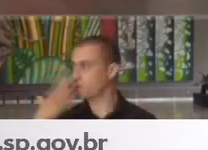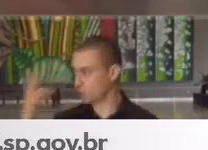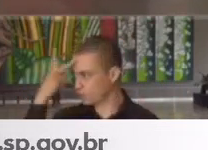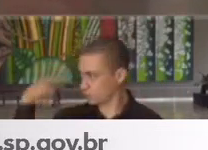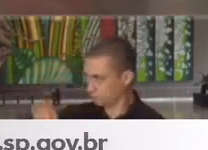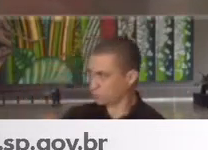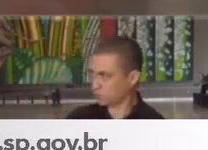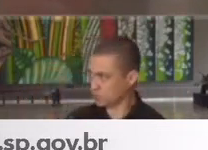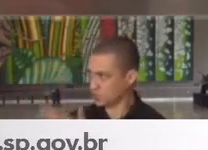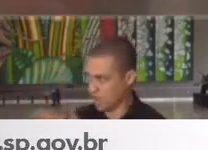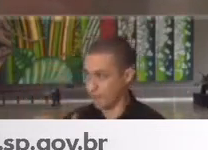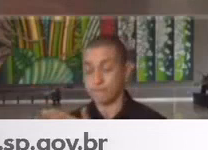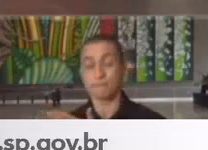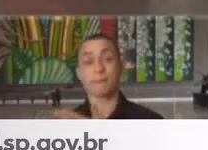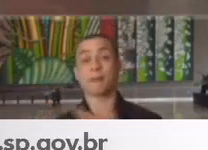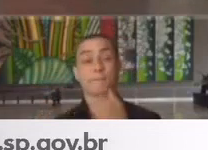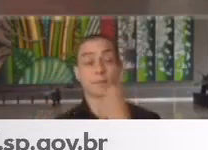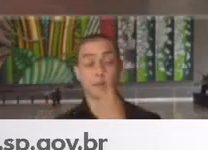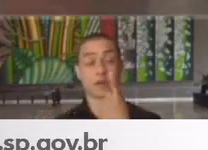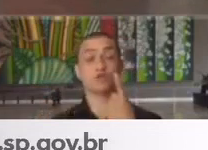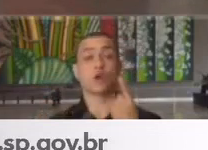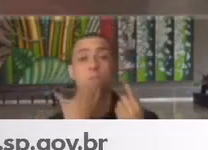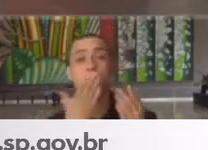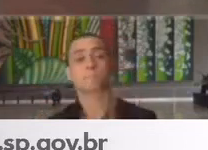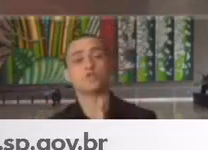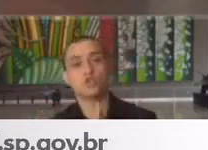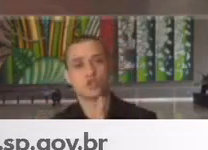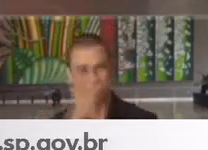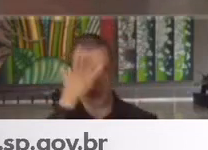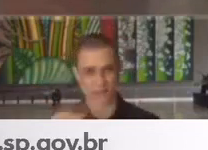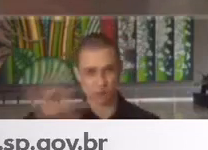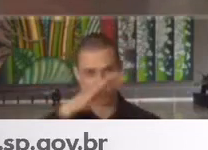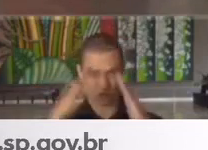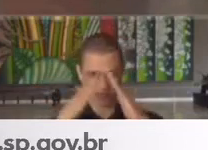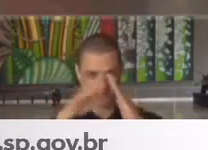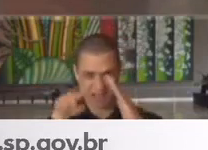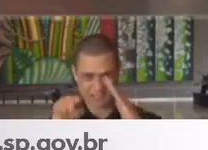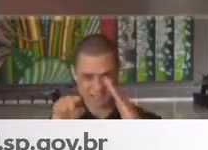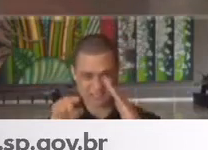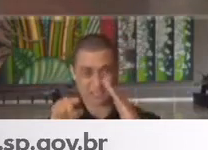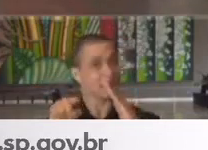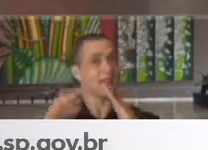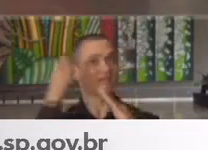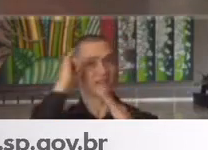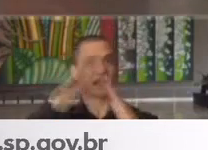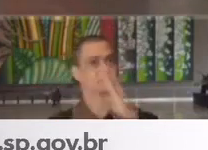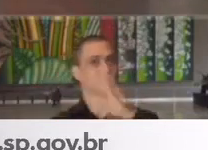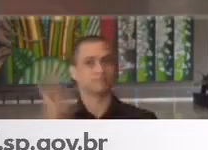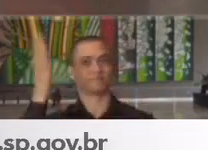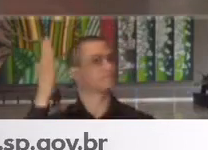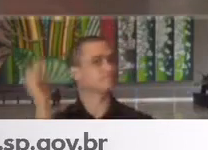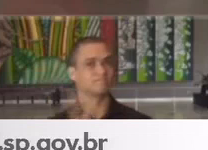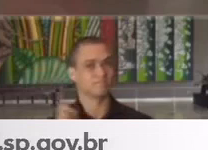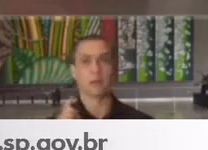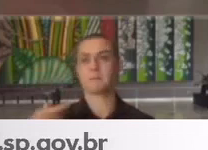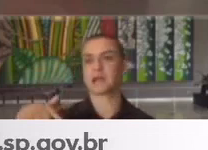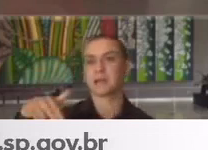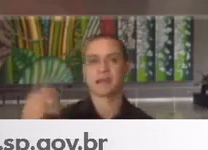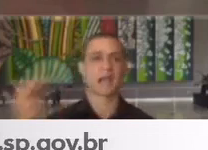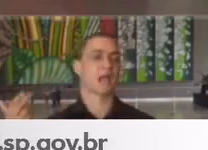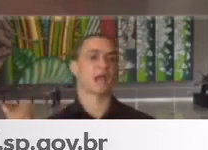ao microfone, fazer um apelo também às pessoas nas suas casas que evitem sair de casa para caminhadas,